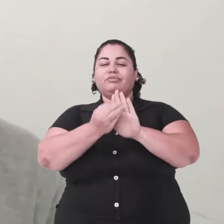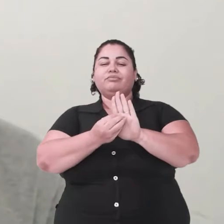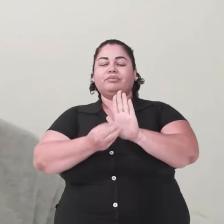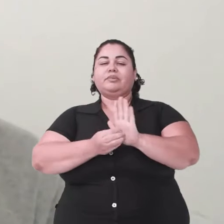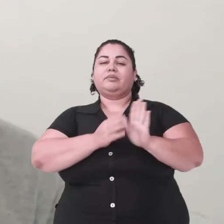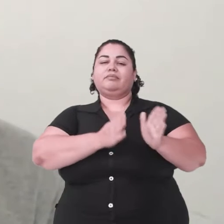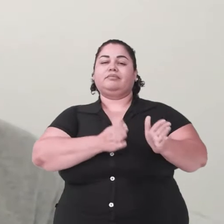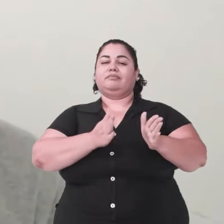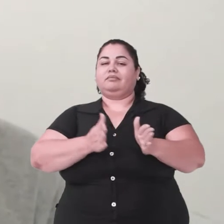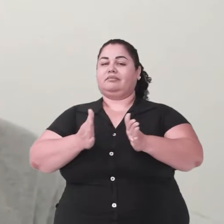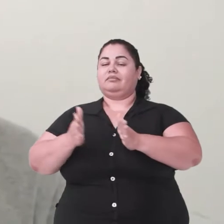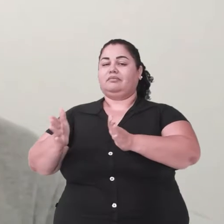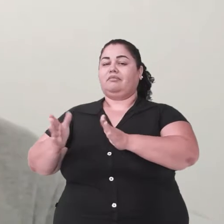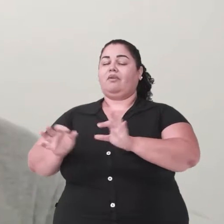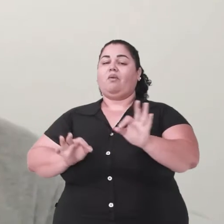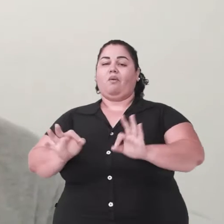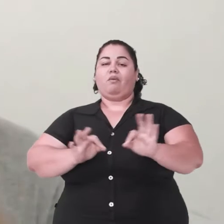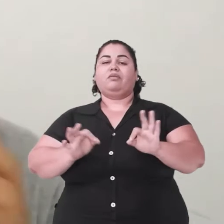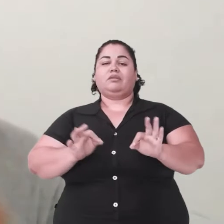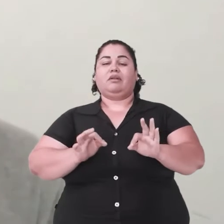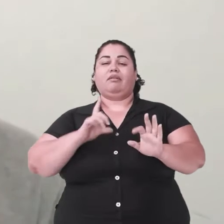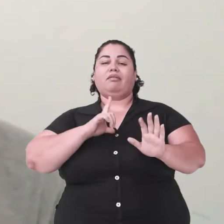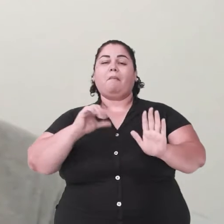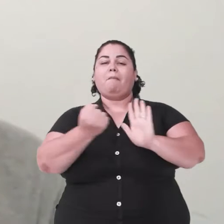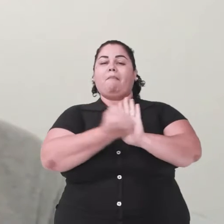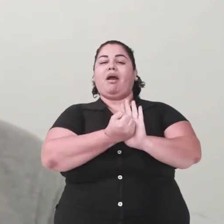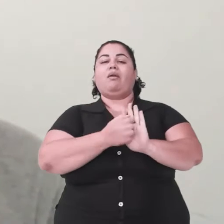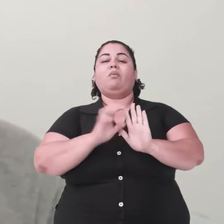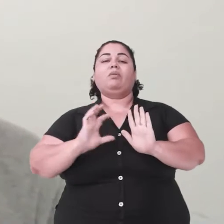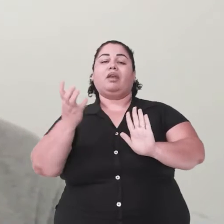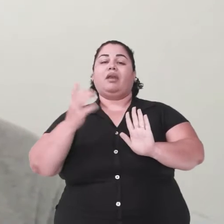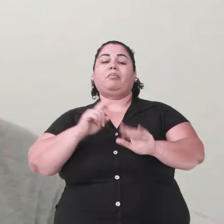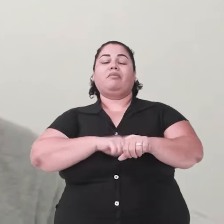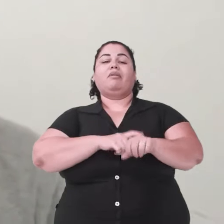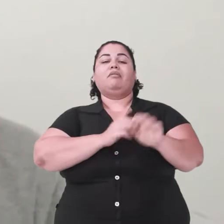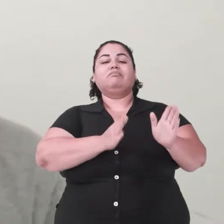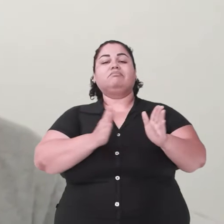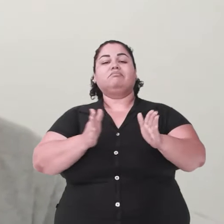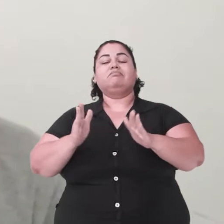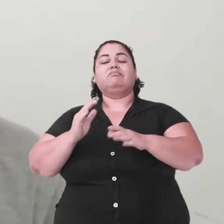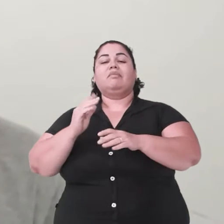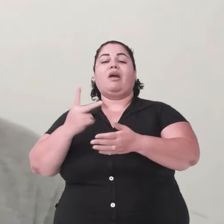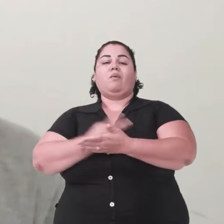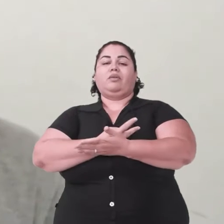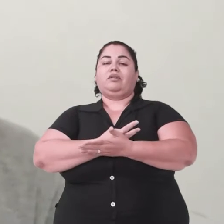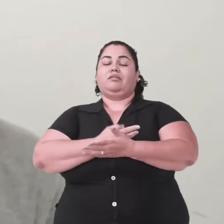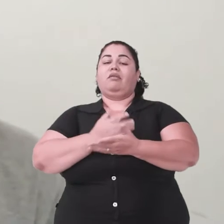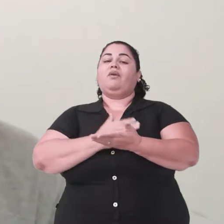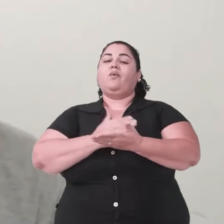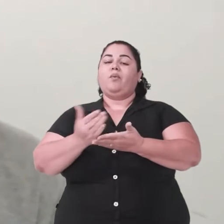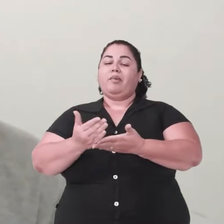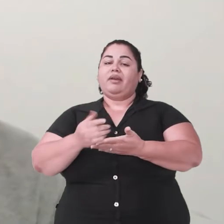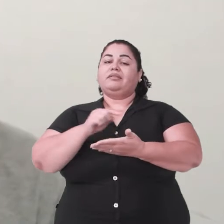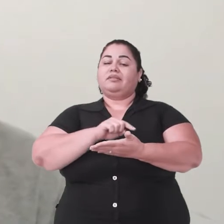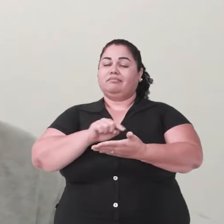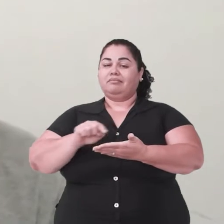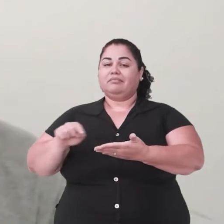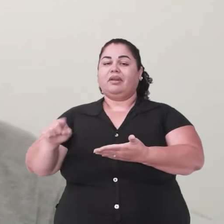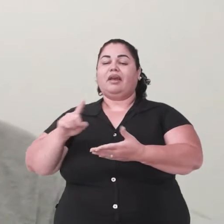para estabelecer marcos temporais, né? E a partir